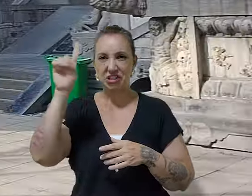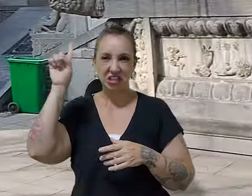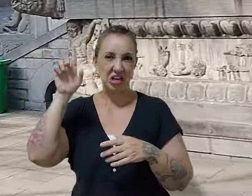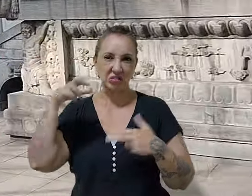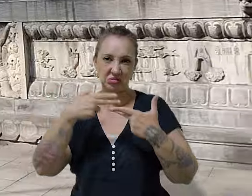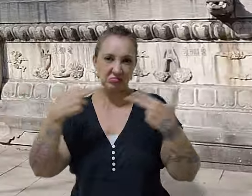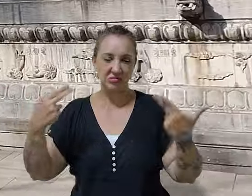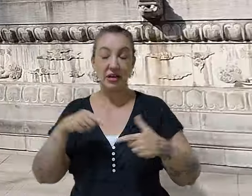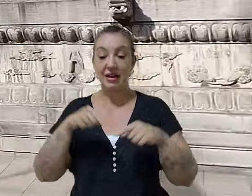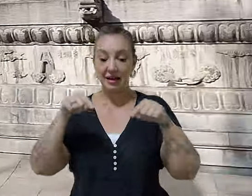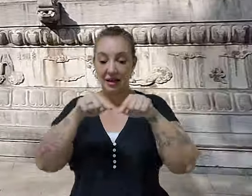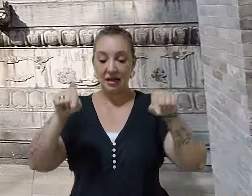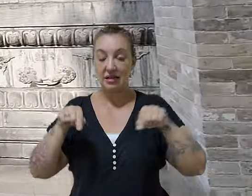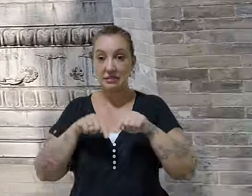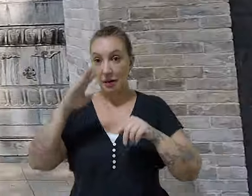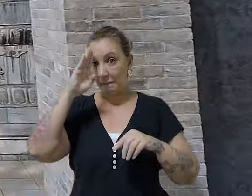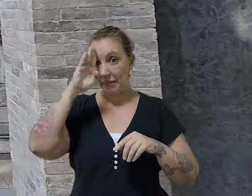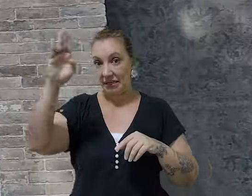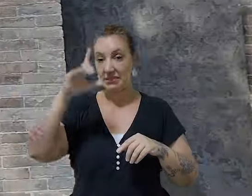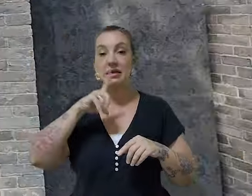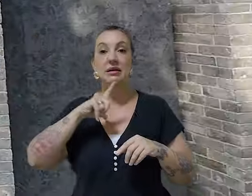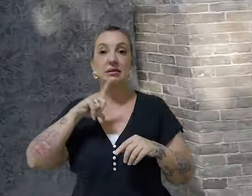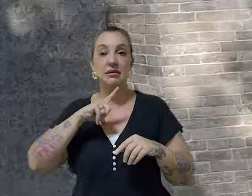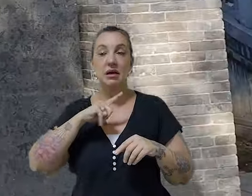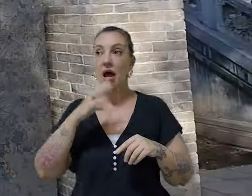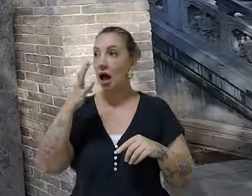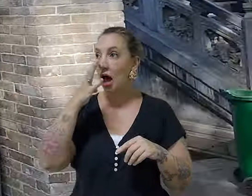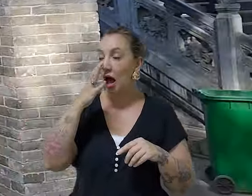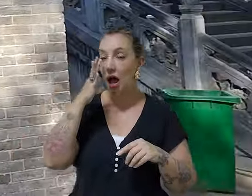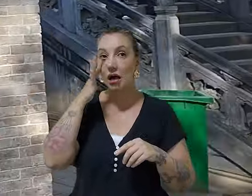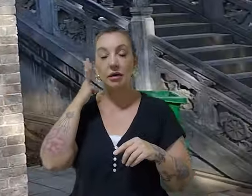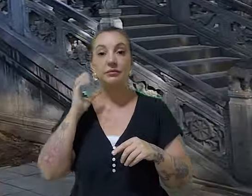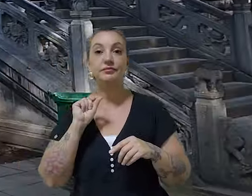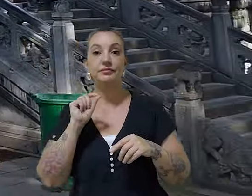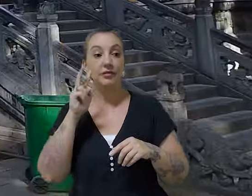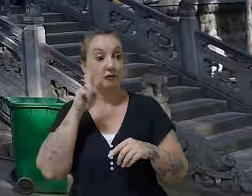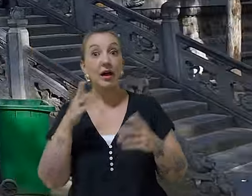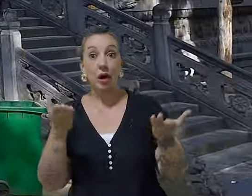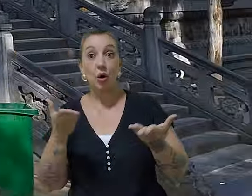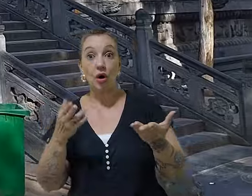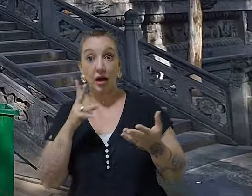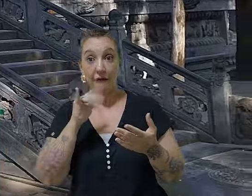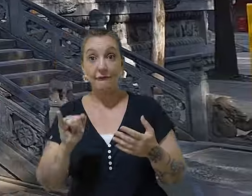aqui um salão principal que é impressionante, que vocês vão ver agora